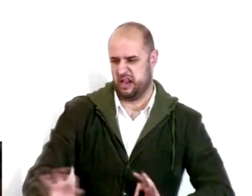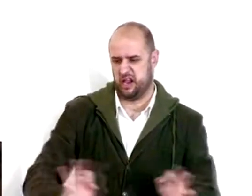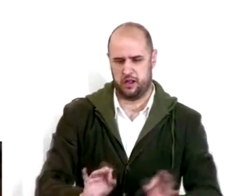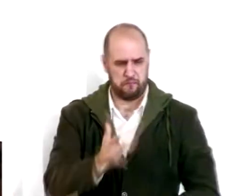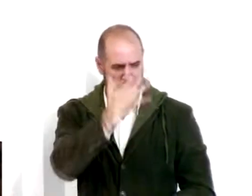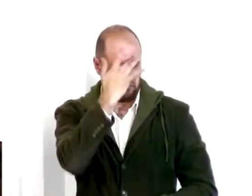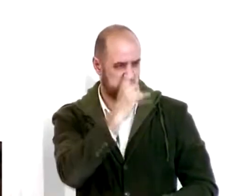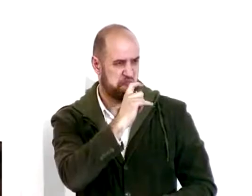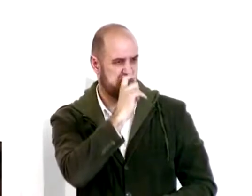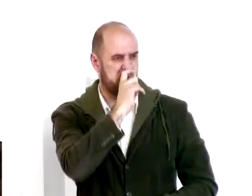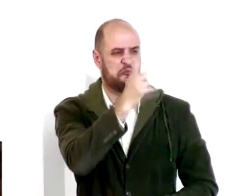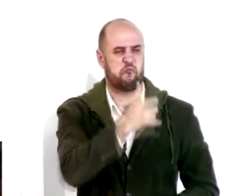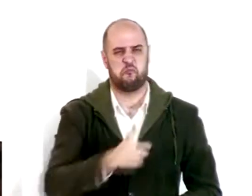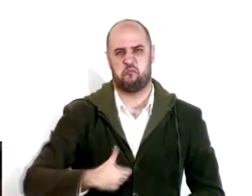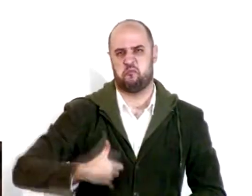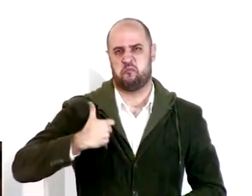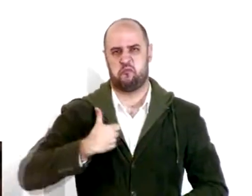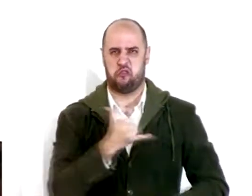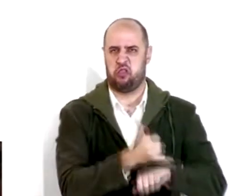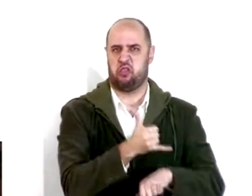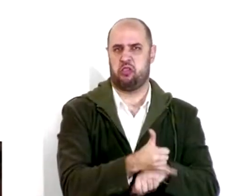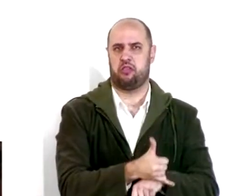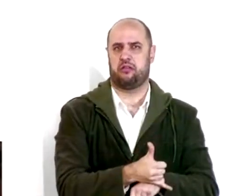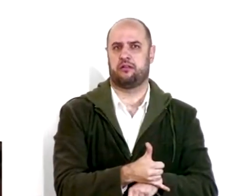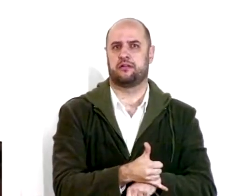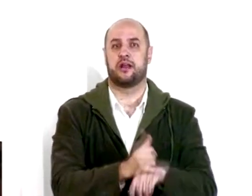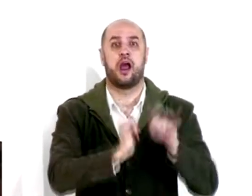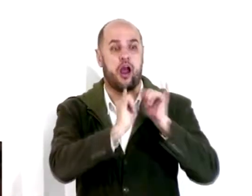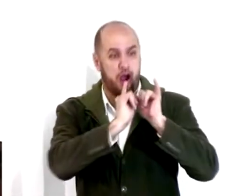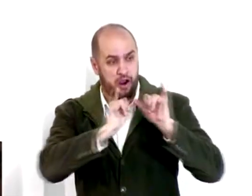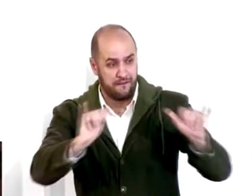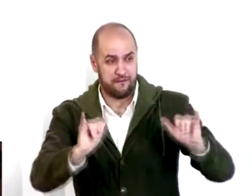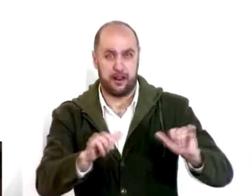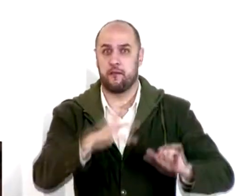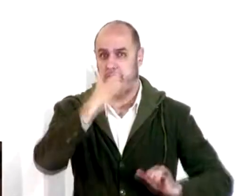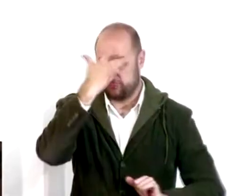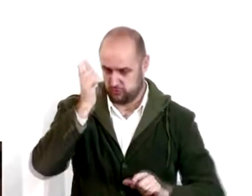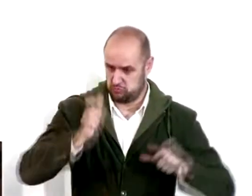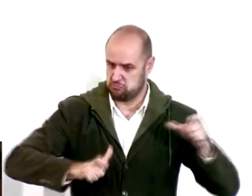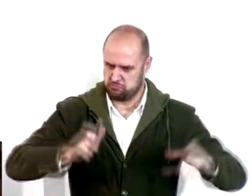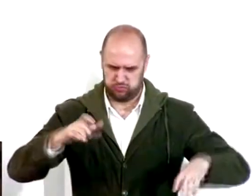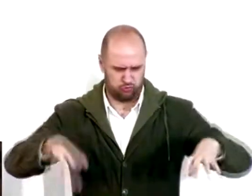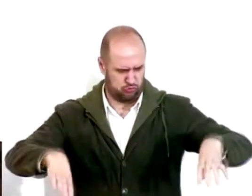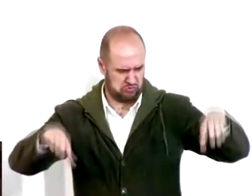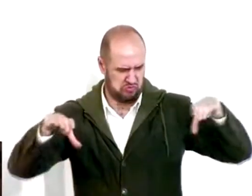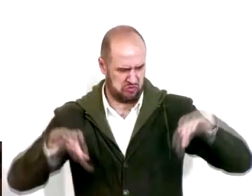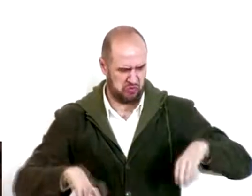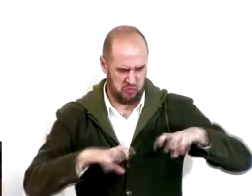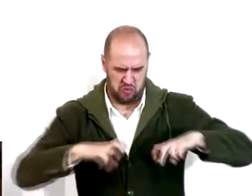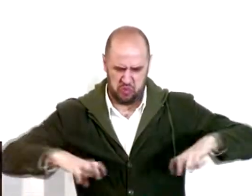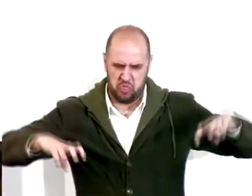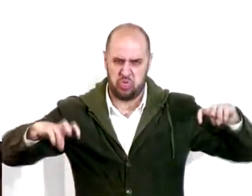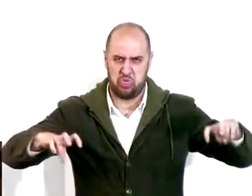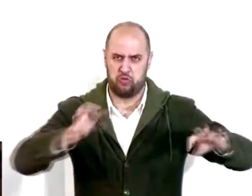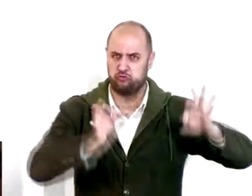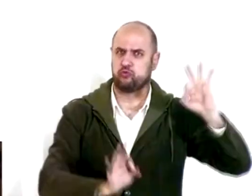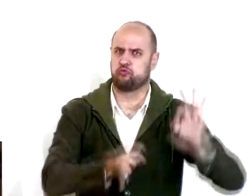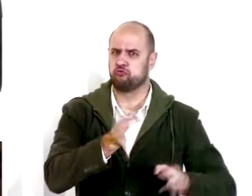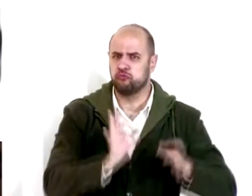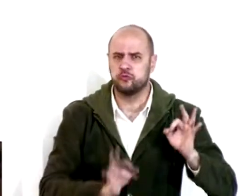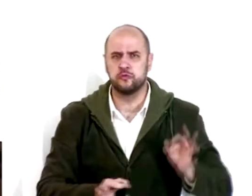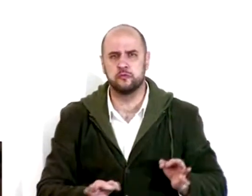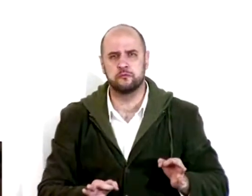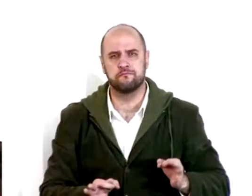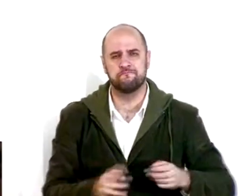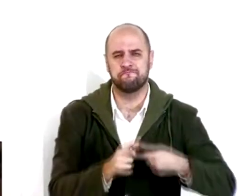salmista abre a mensagem proclamando que, embora eles ocupem tronos e tribunais, eles